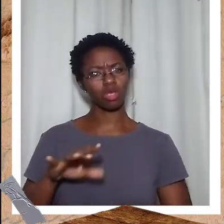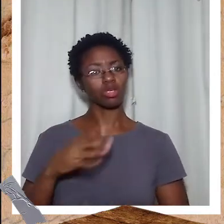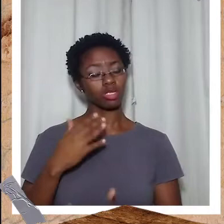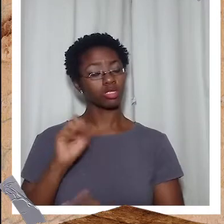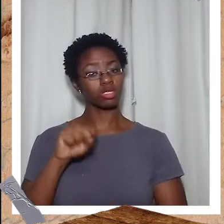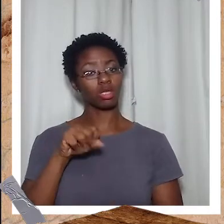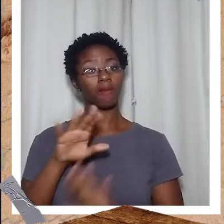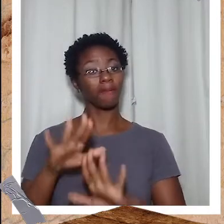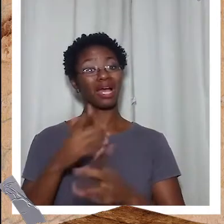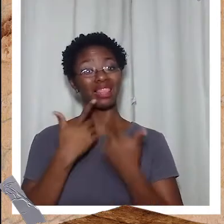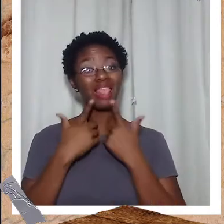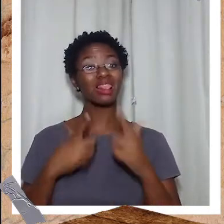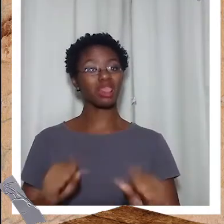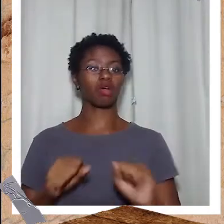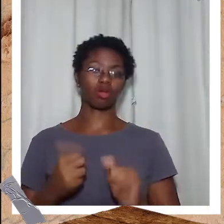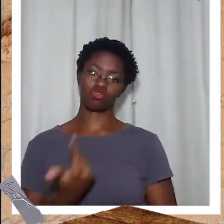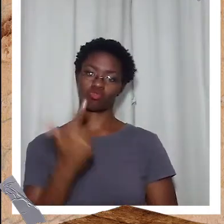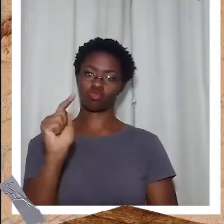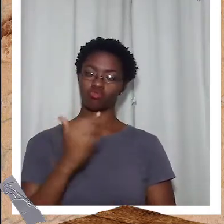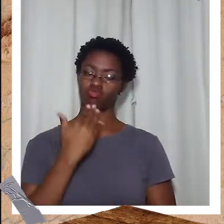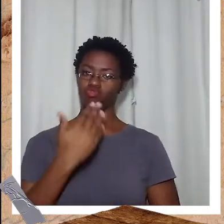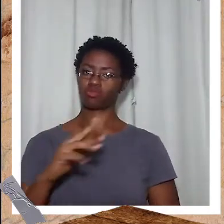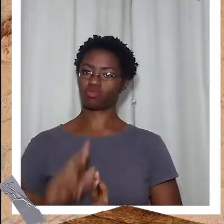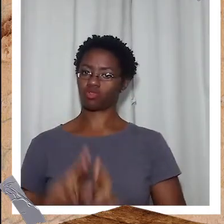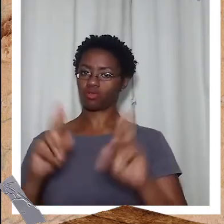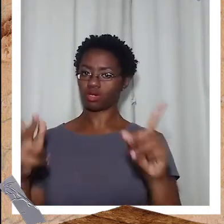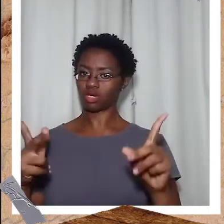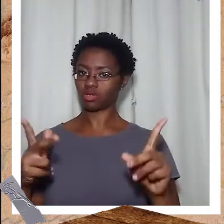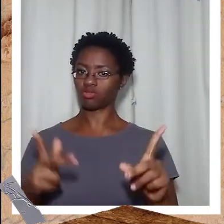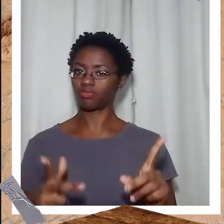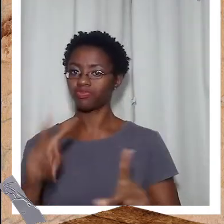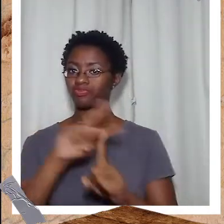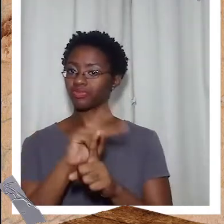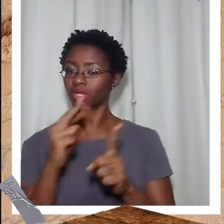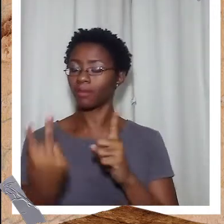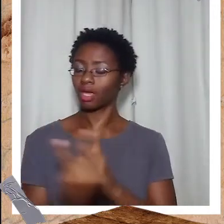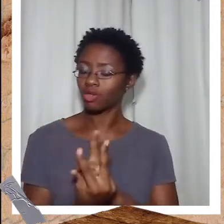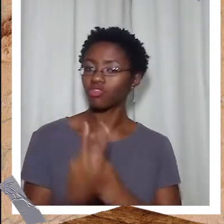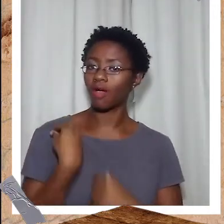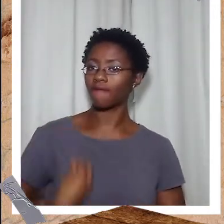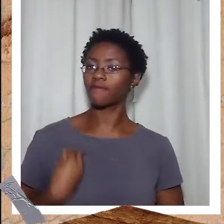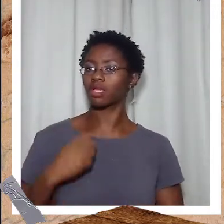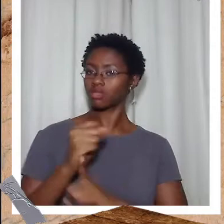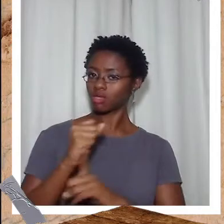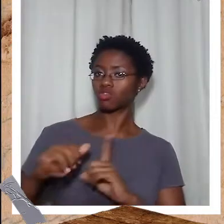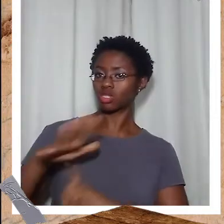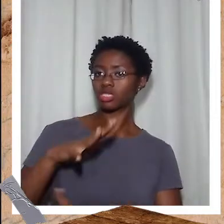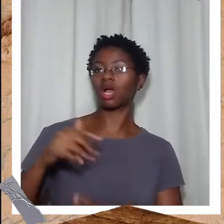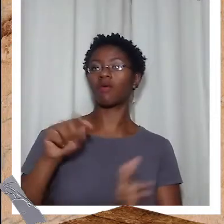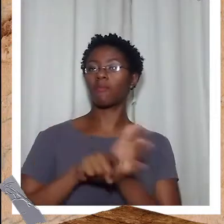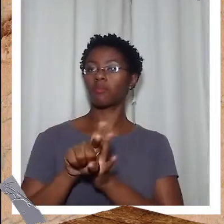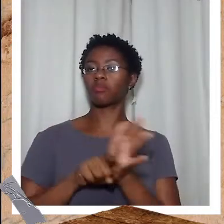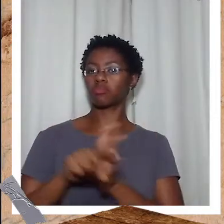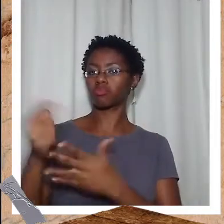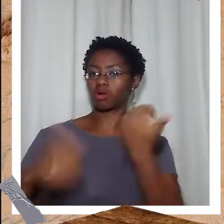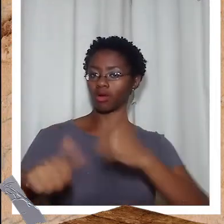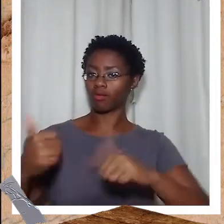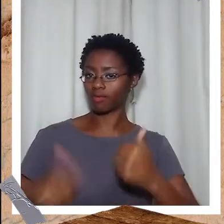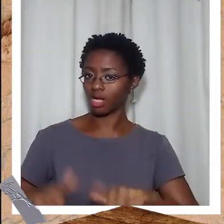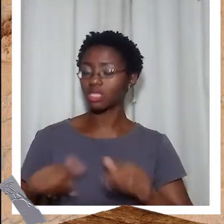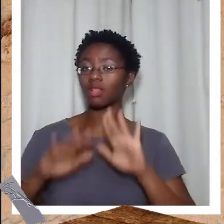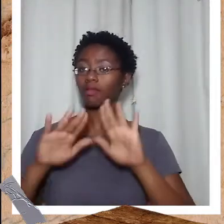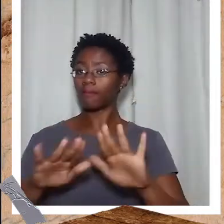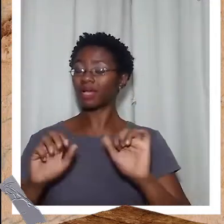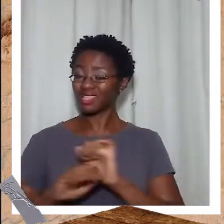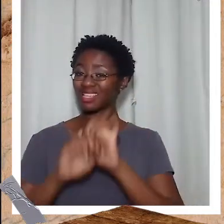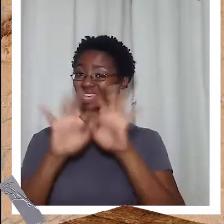outra. São aspectos da vida social que estão sendo analisados nos livros de Carolina, mas é evidente,